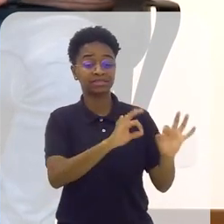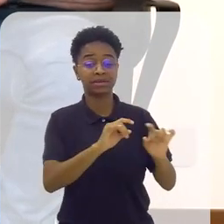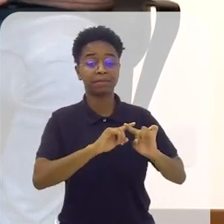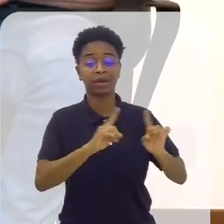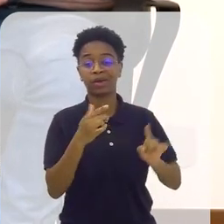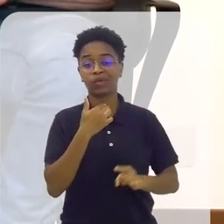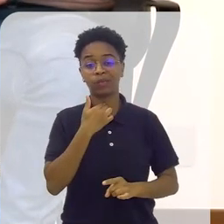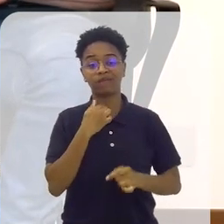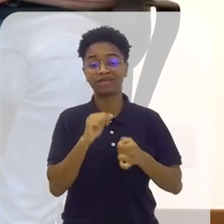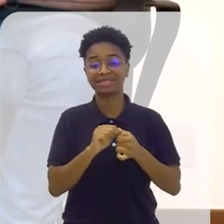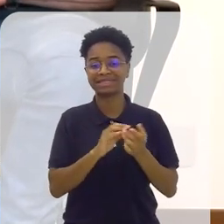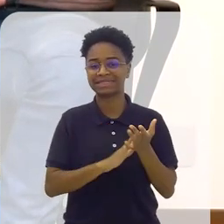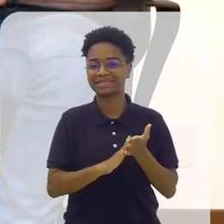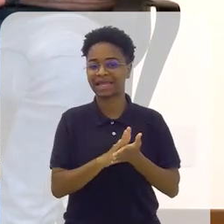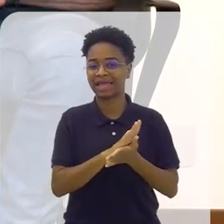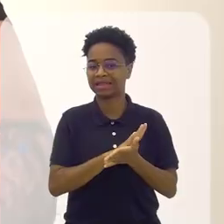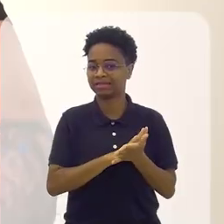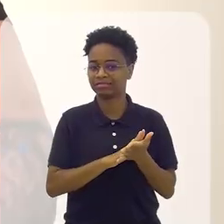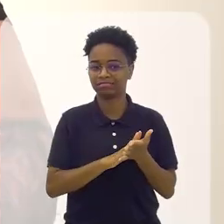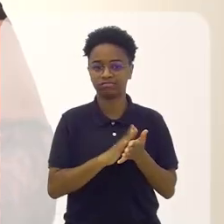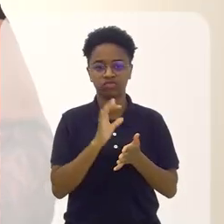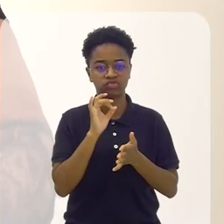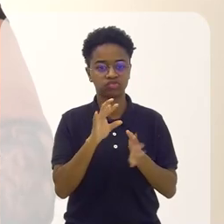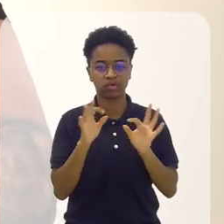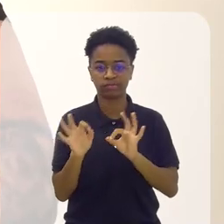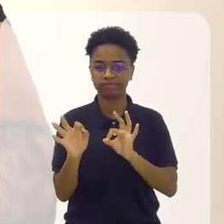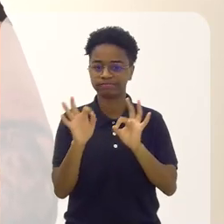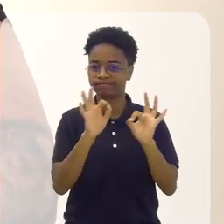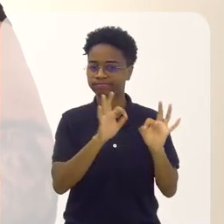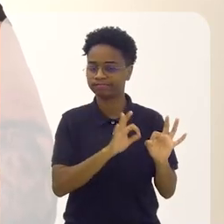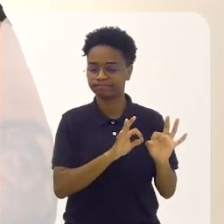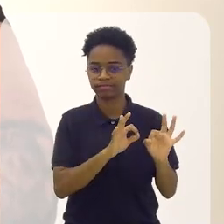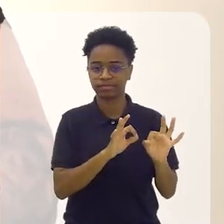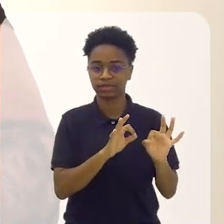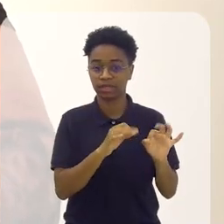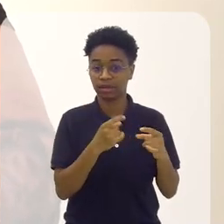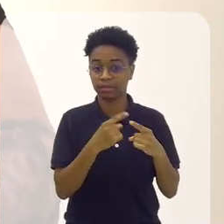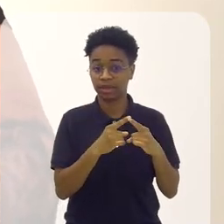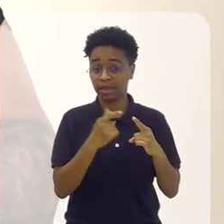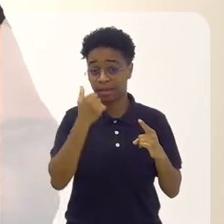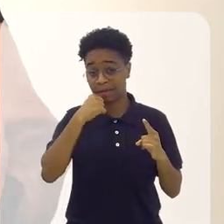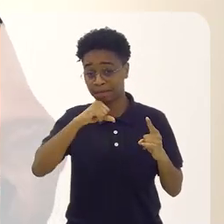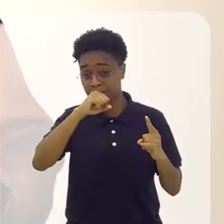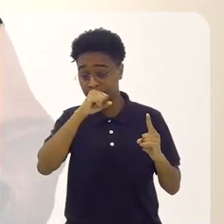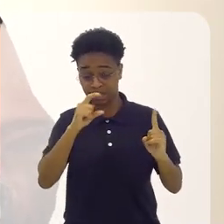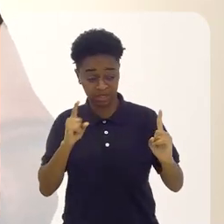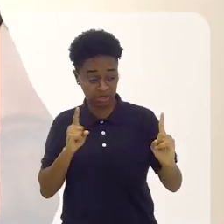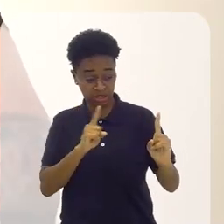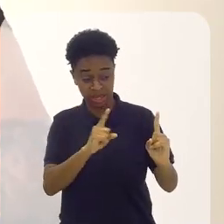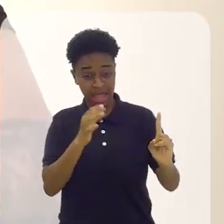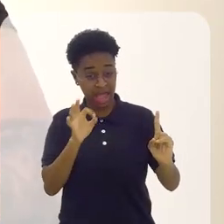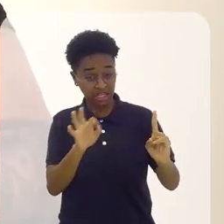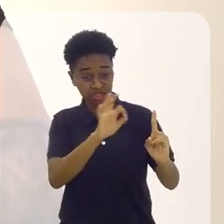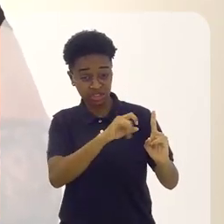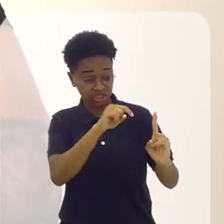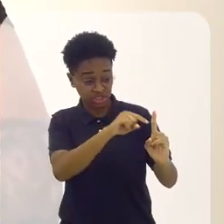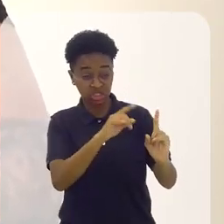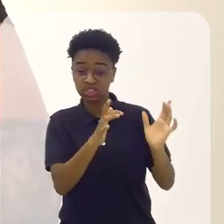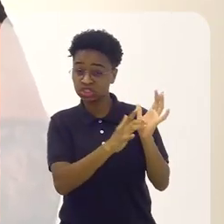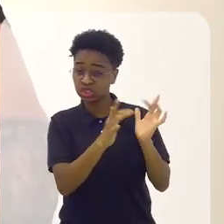poder fazer nada para impedir, né? Você imaginar que ela assistiu todo aquele